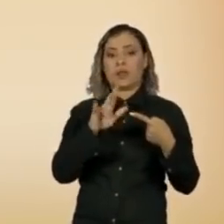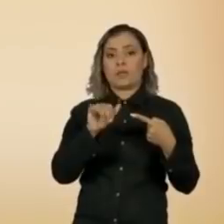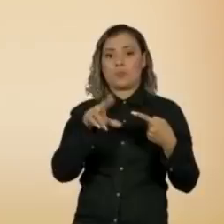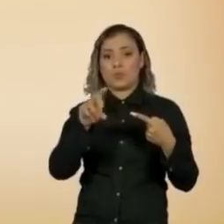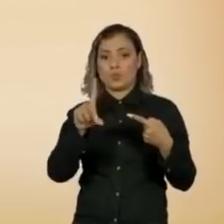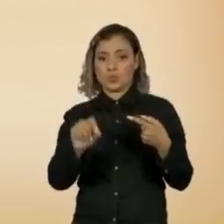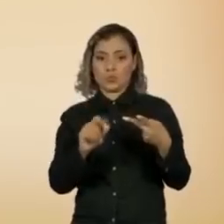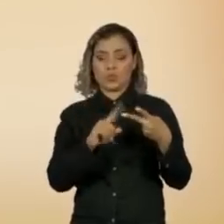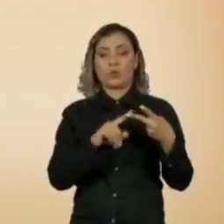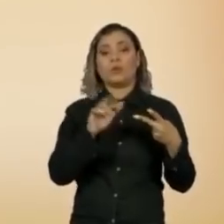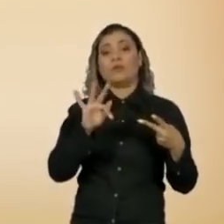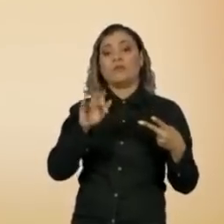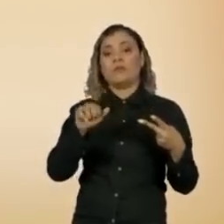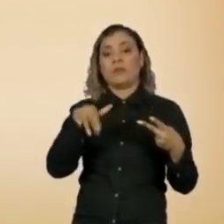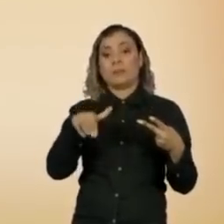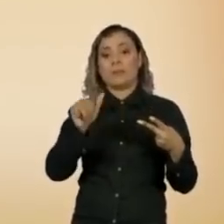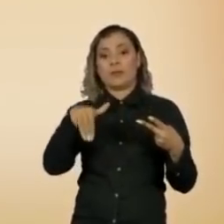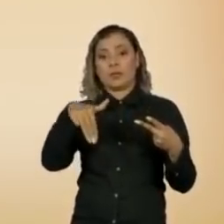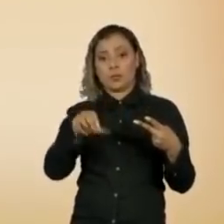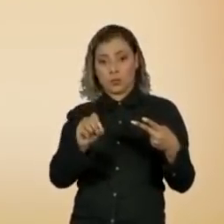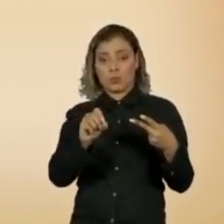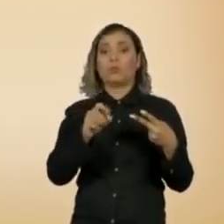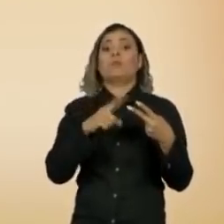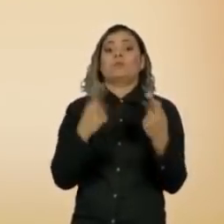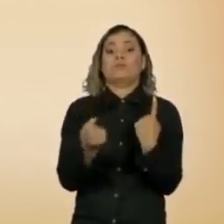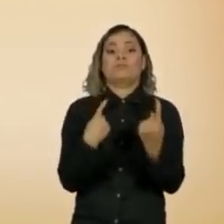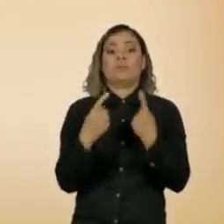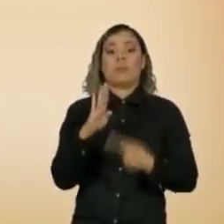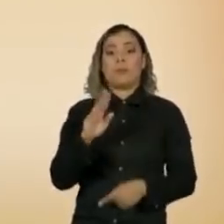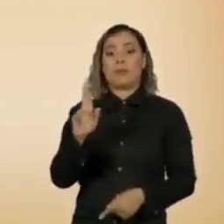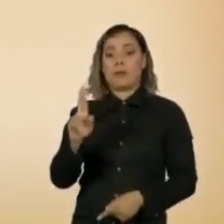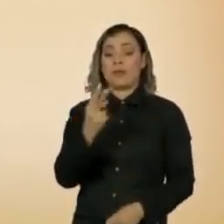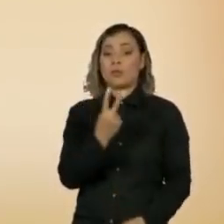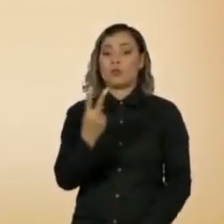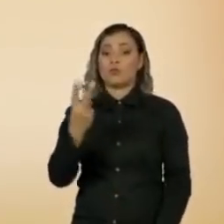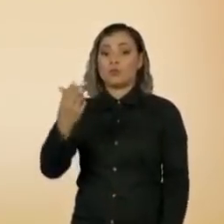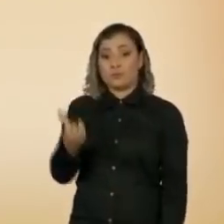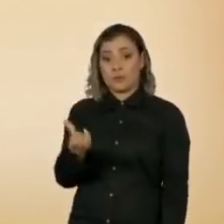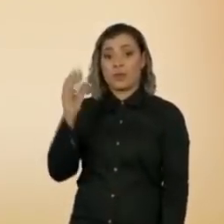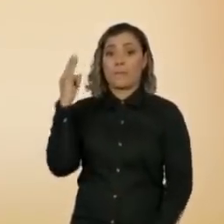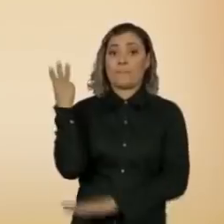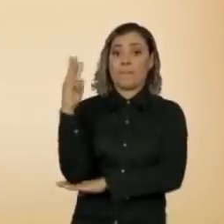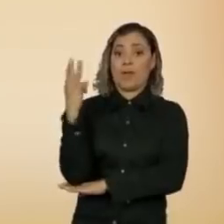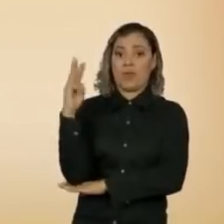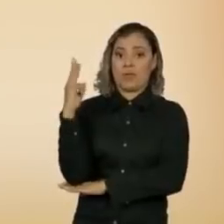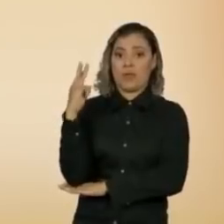Guajajara. Eles foram assassinados à beira da rodovia BR-226, no Maranhão.